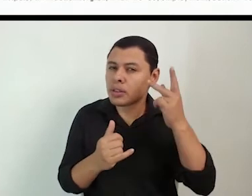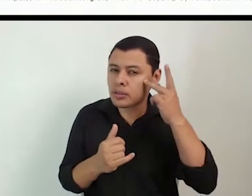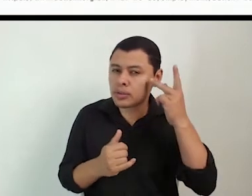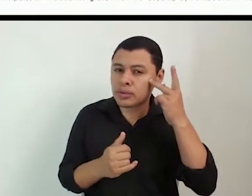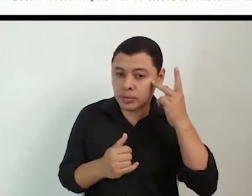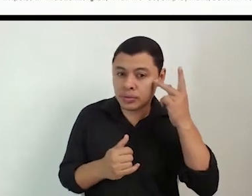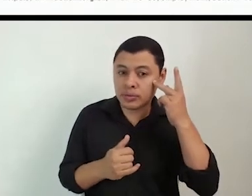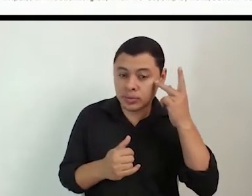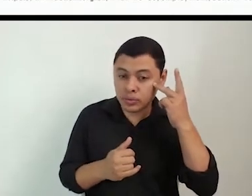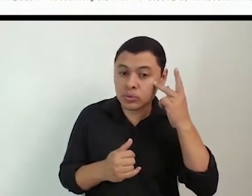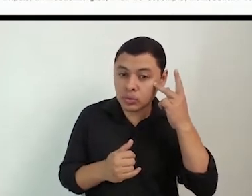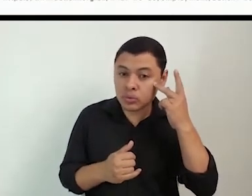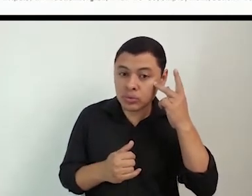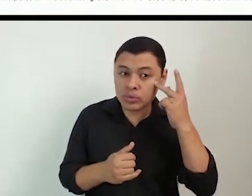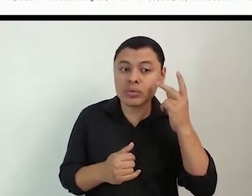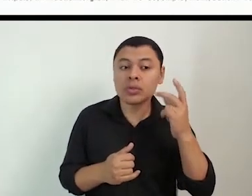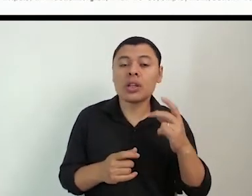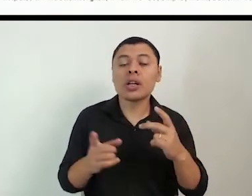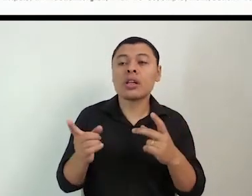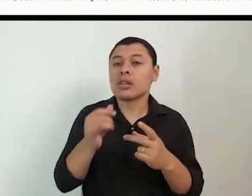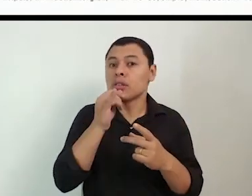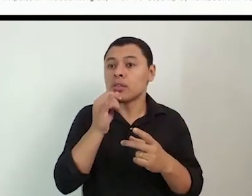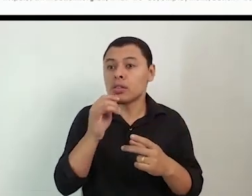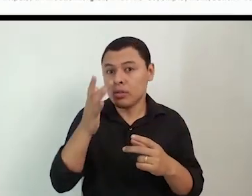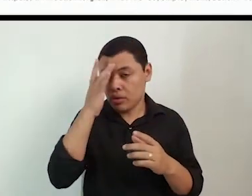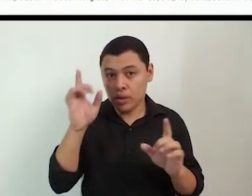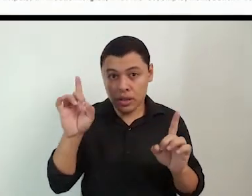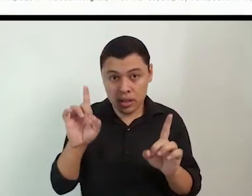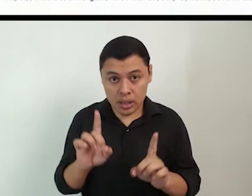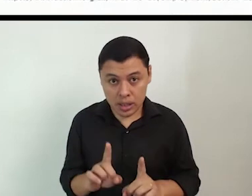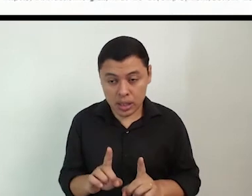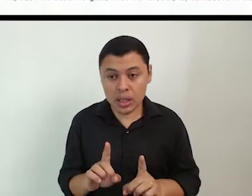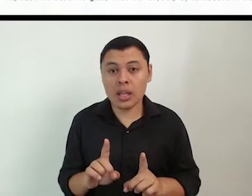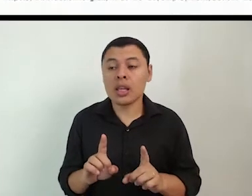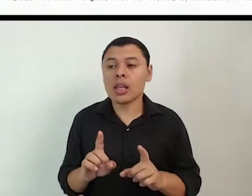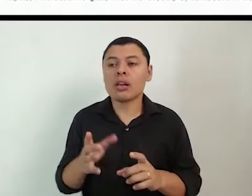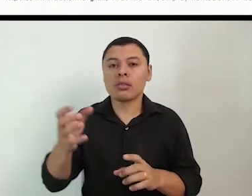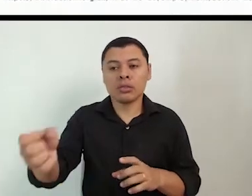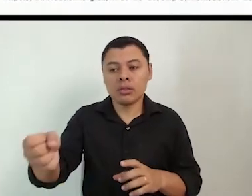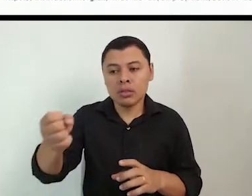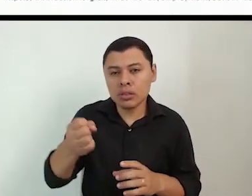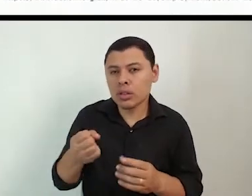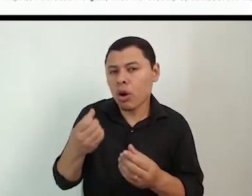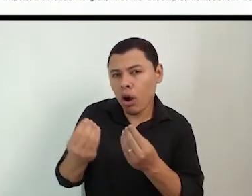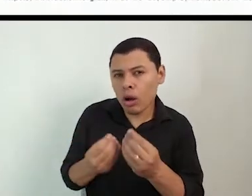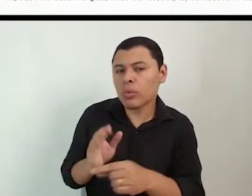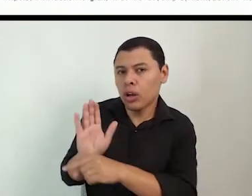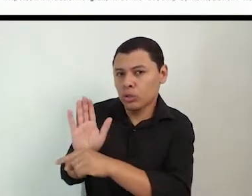Paulo. Eles oferecem suporte no recrutamento, treinamento e apoio no local de trabalho para as